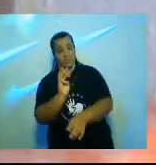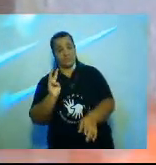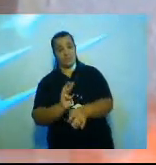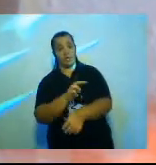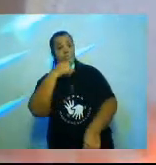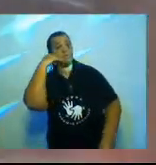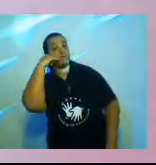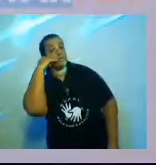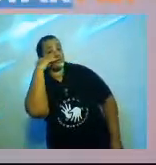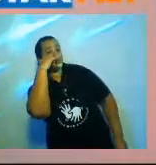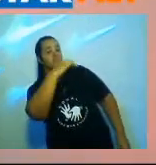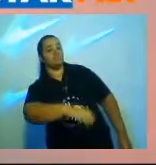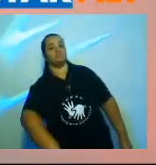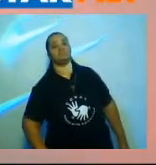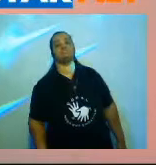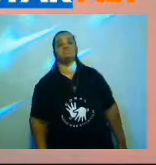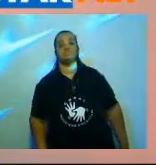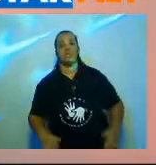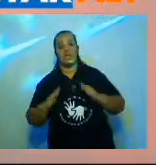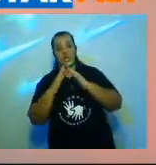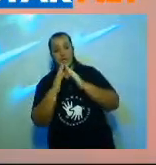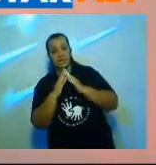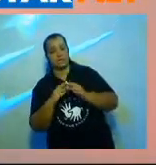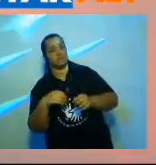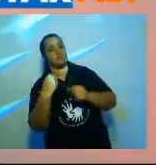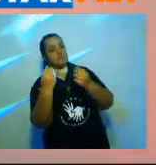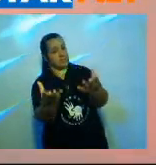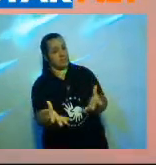para delivery, olha aí,